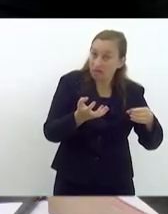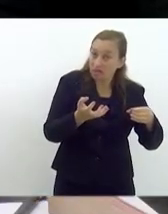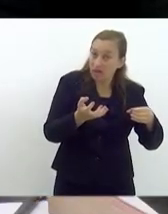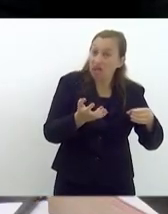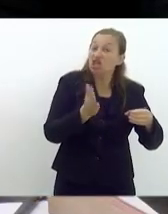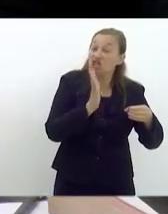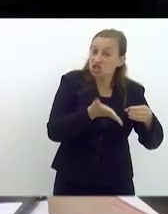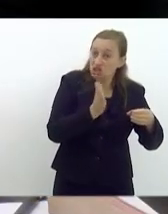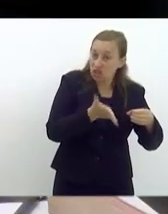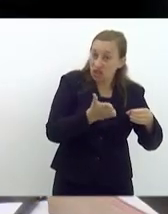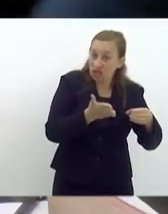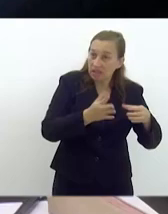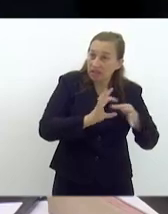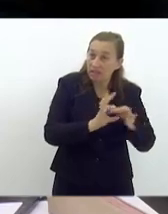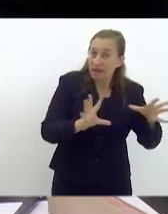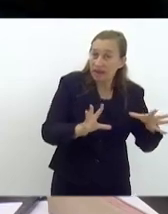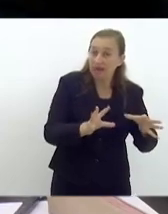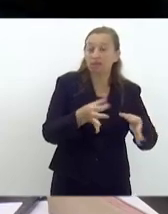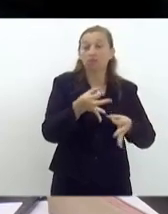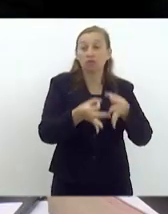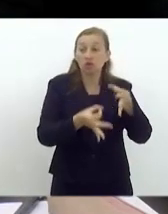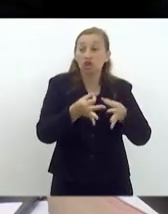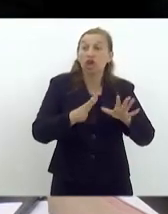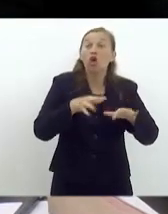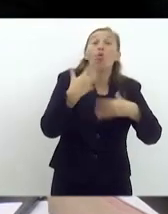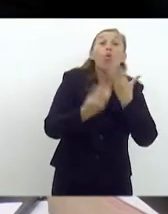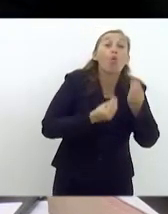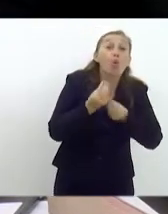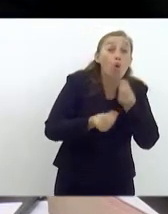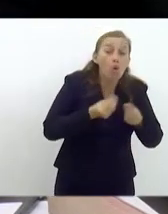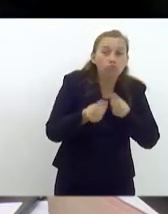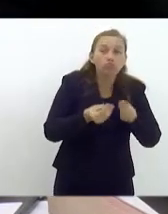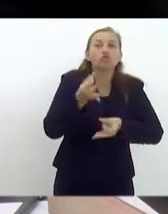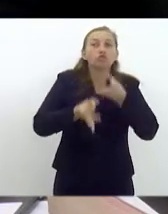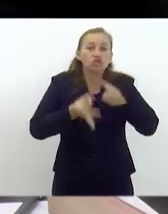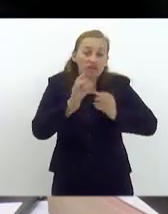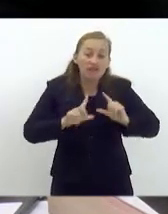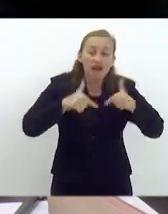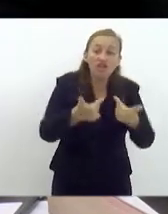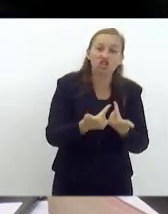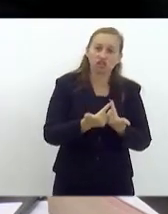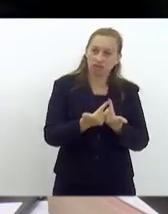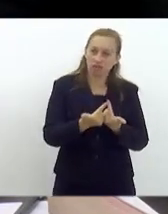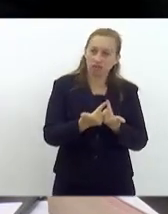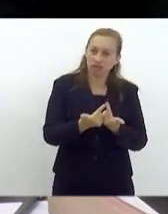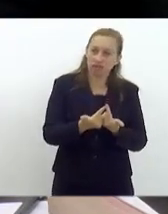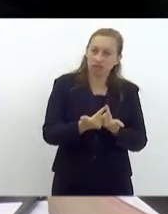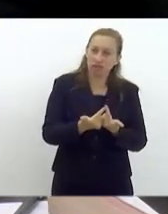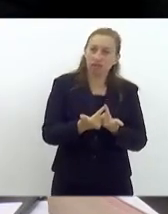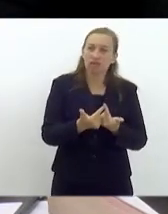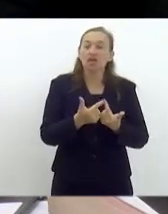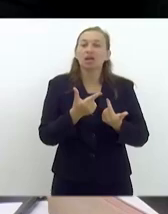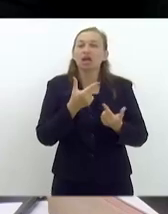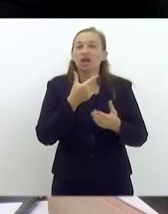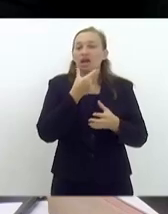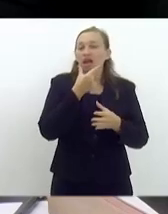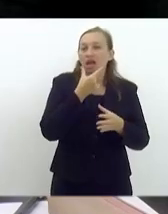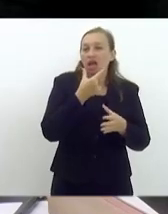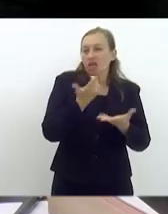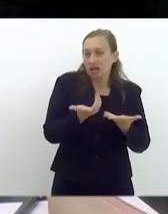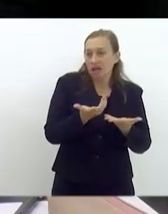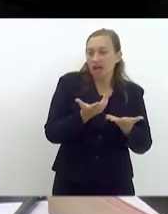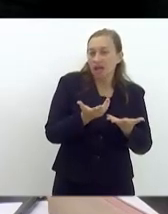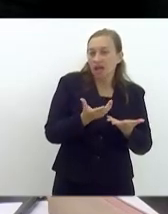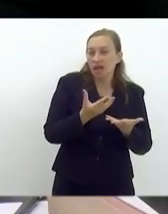já tendo essa medida decretada e aí como que o judiciário vai enfrentar essa questão né desse desse agressor Reincidente